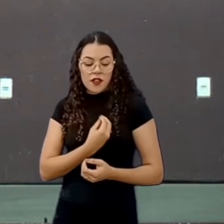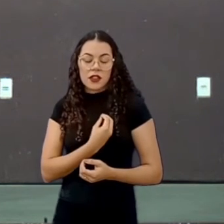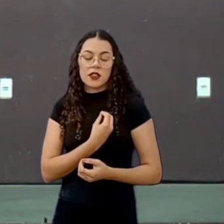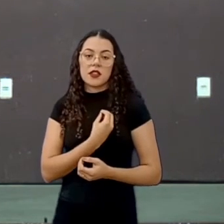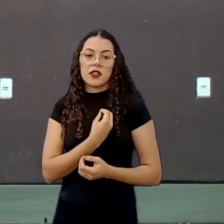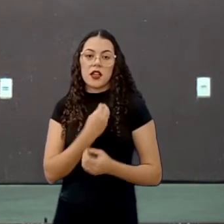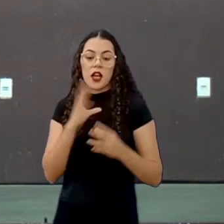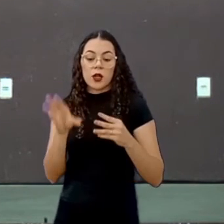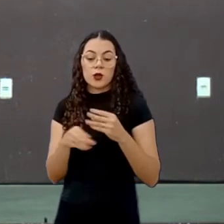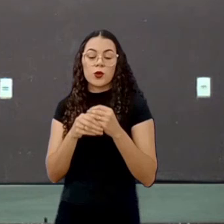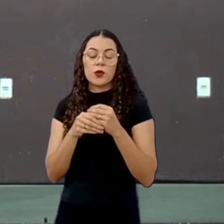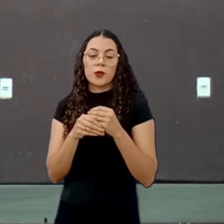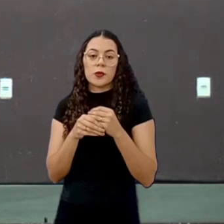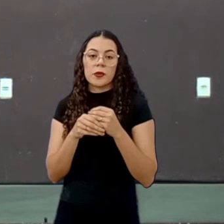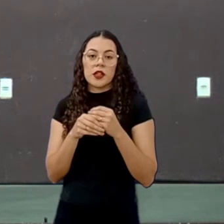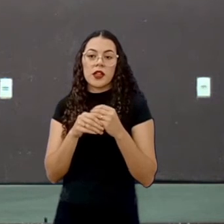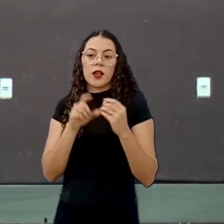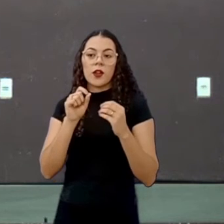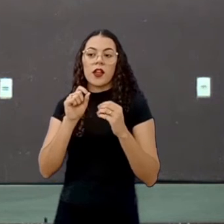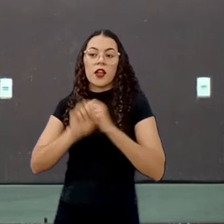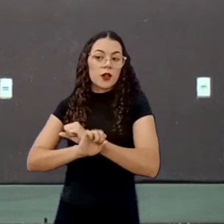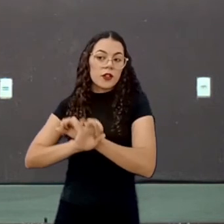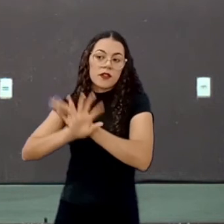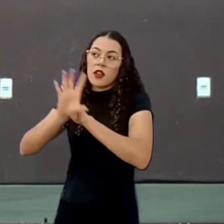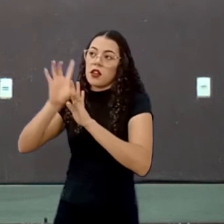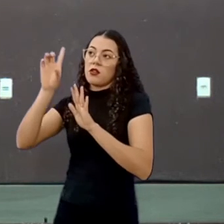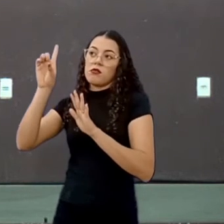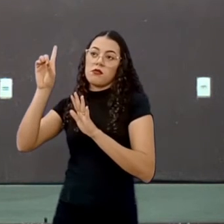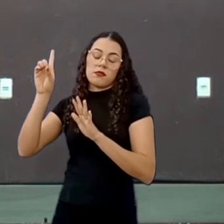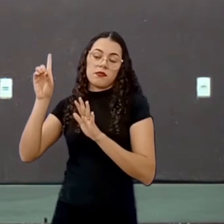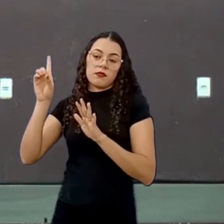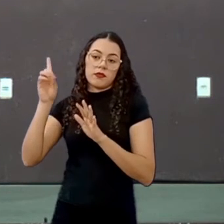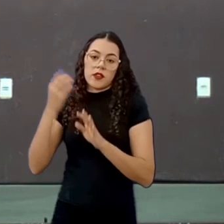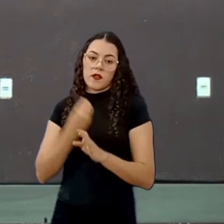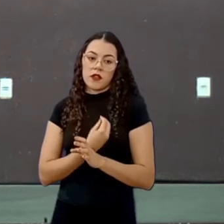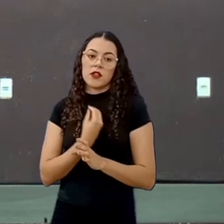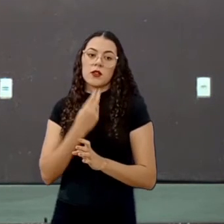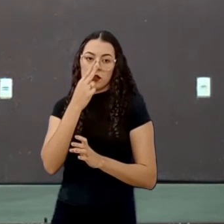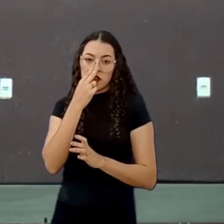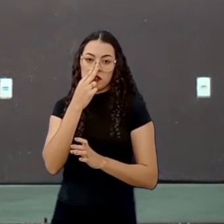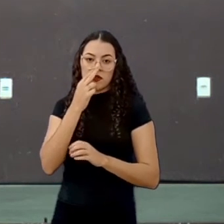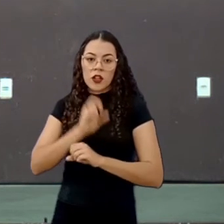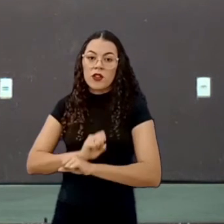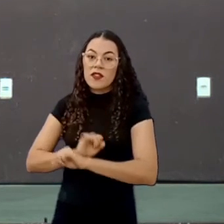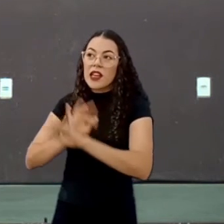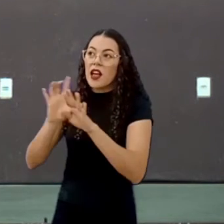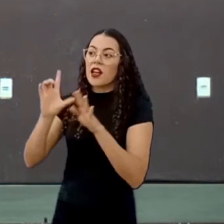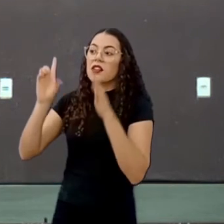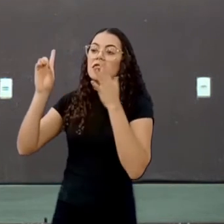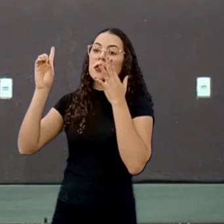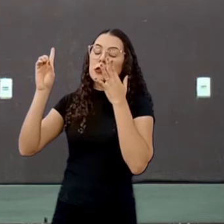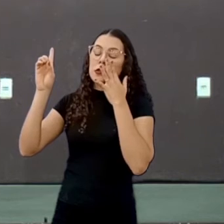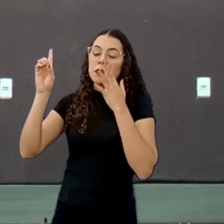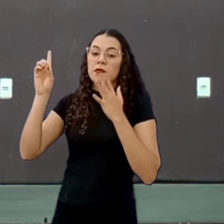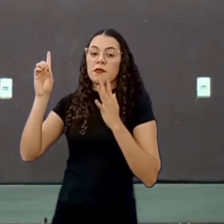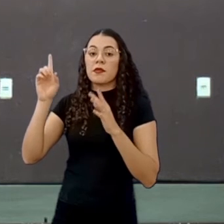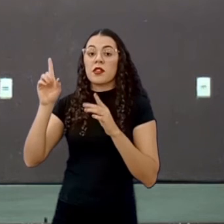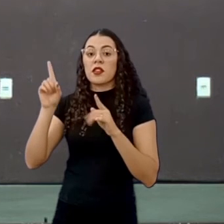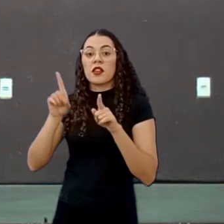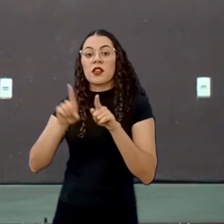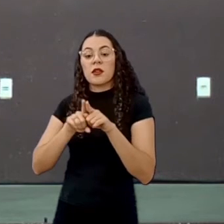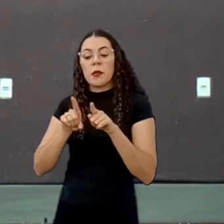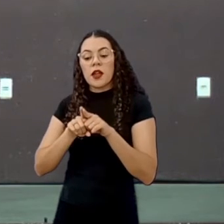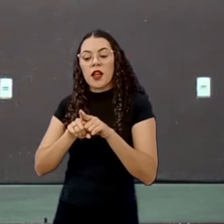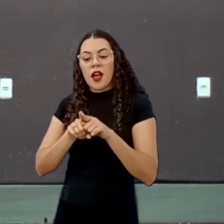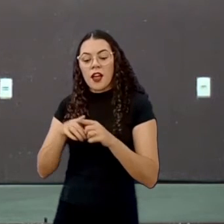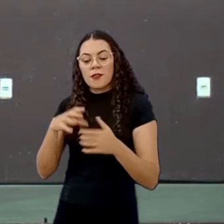resume exatamente a glorificar esse Deus. A glorificar esse Deus e a desfrutar das